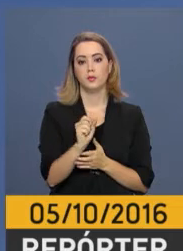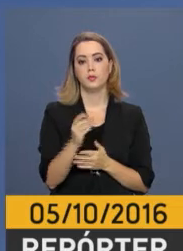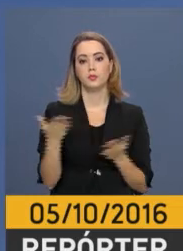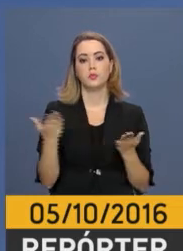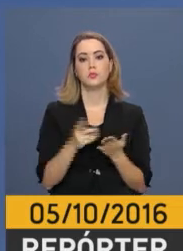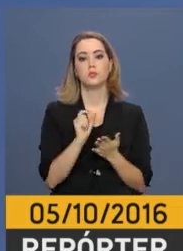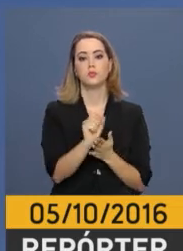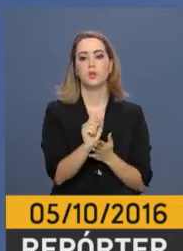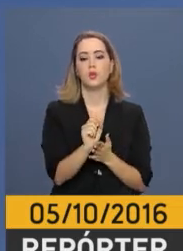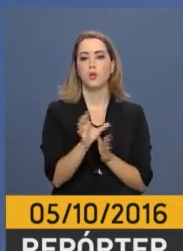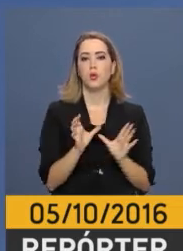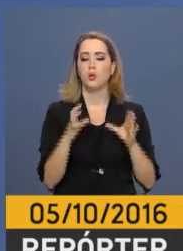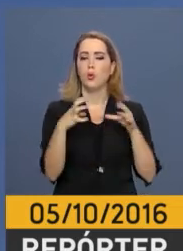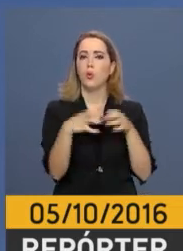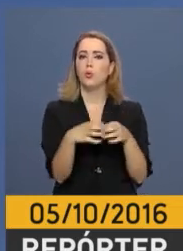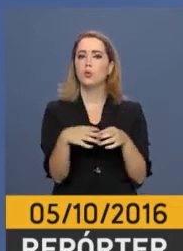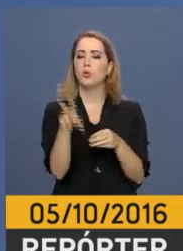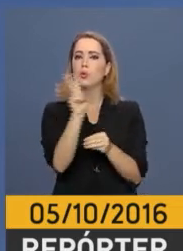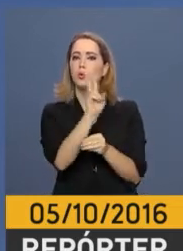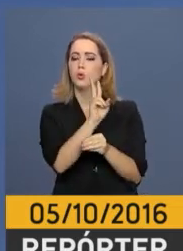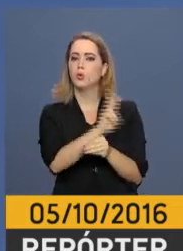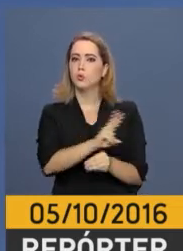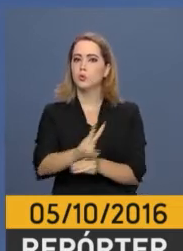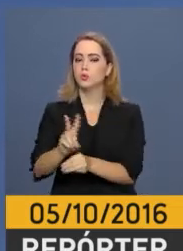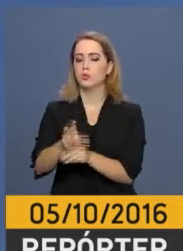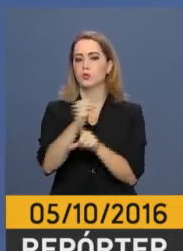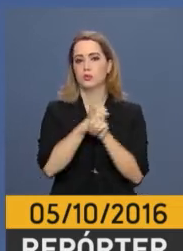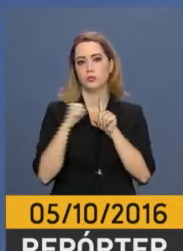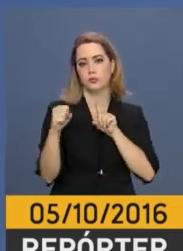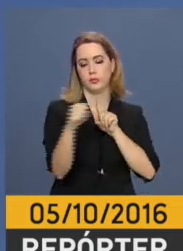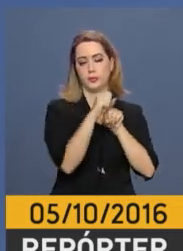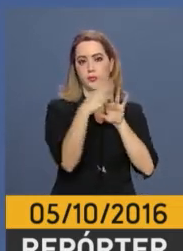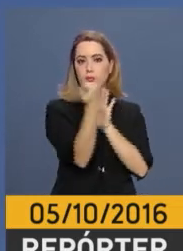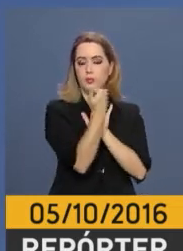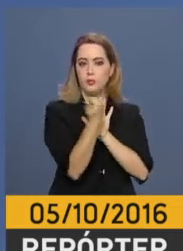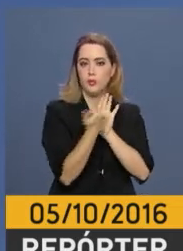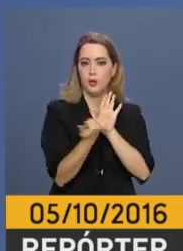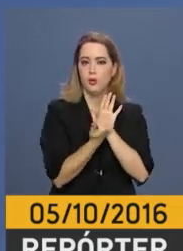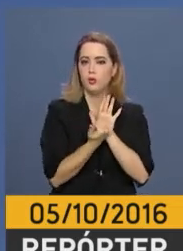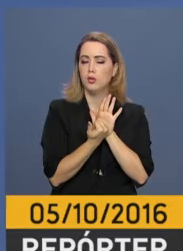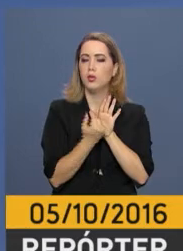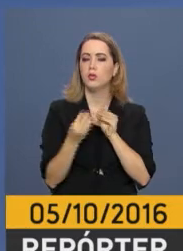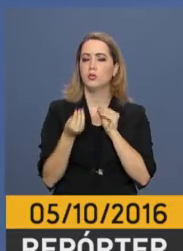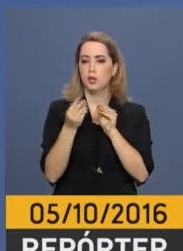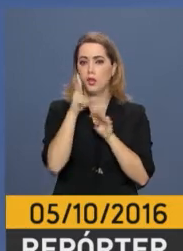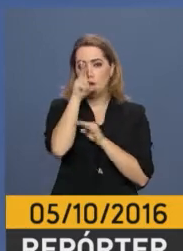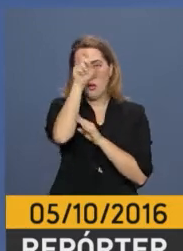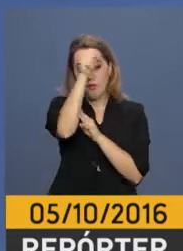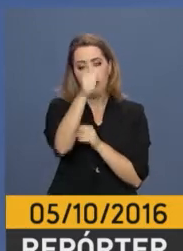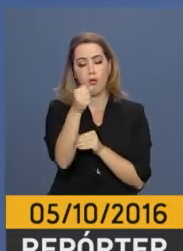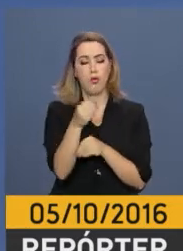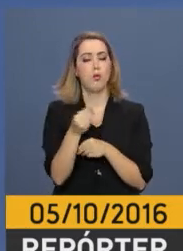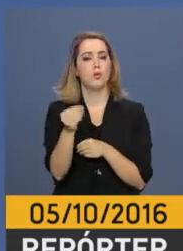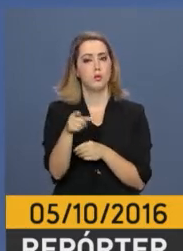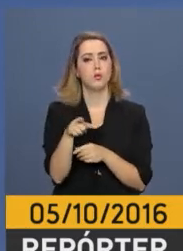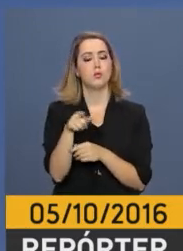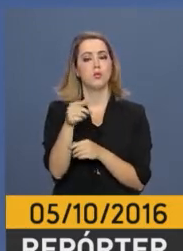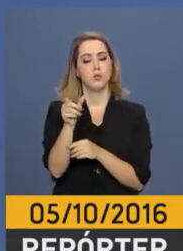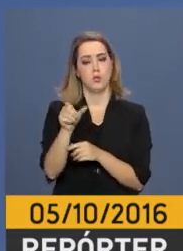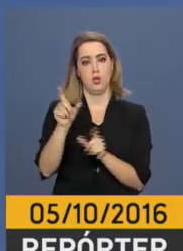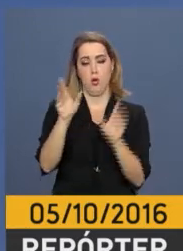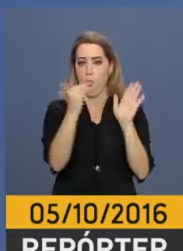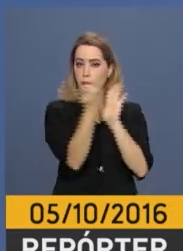social com um programa que vai fortalecer de alguma forma o bolsa família